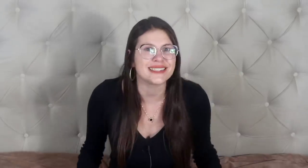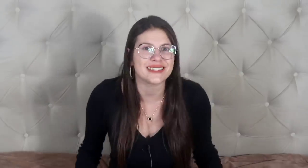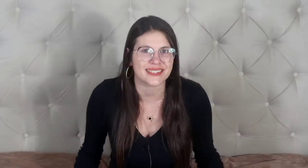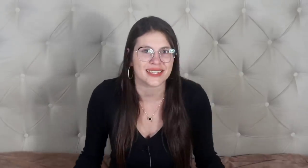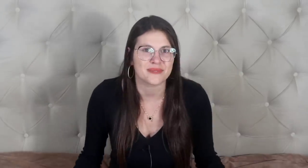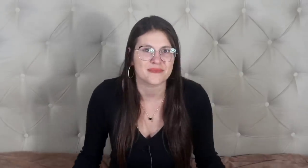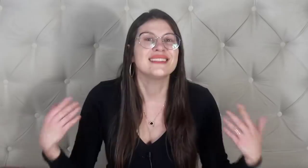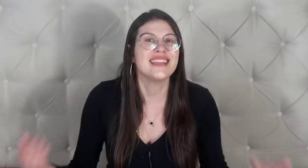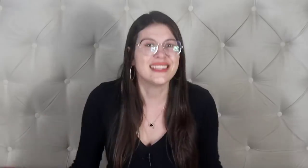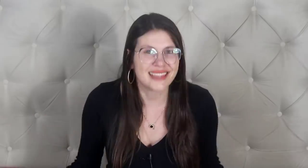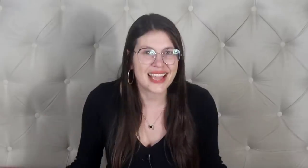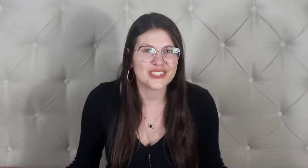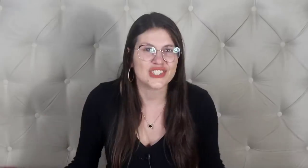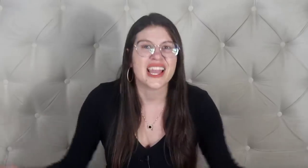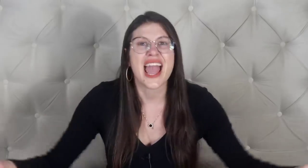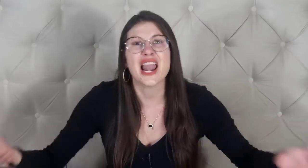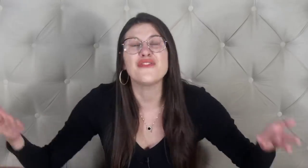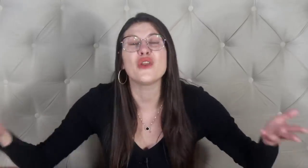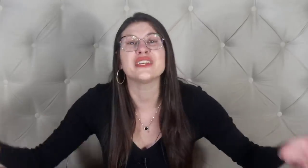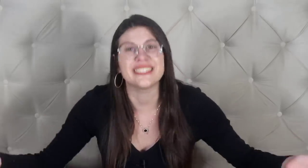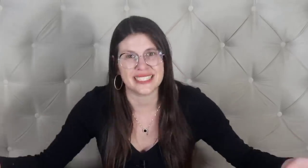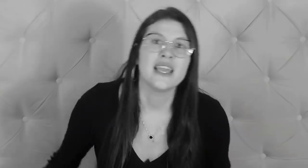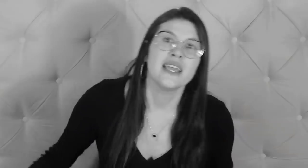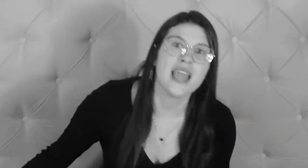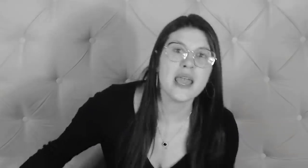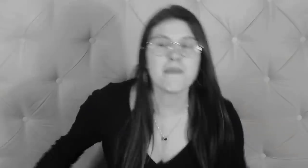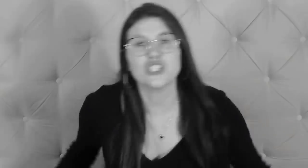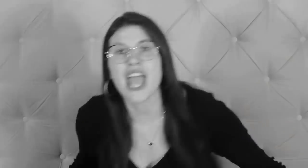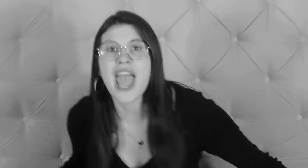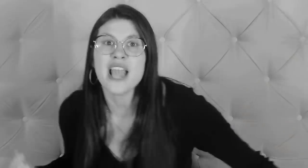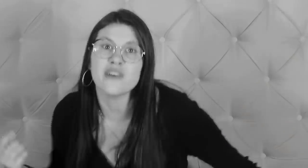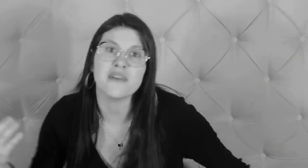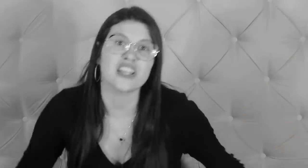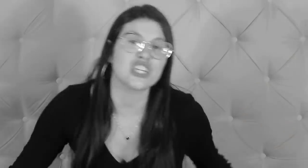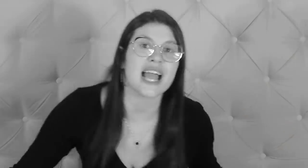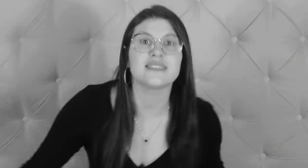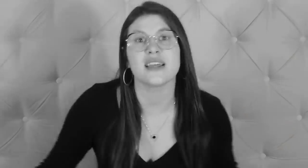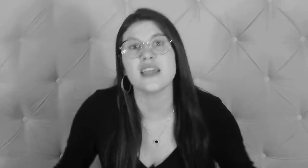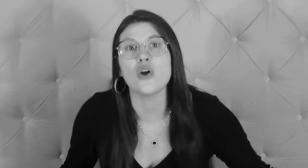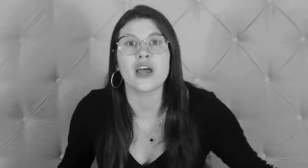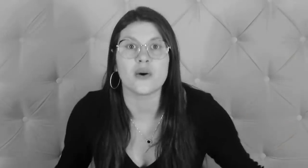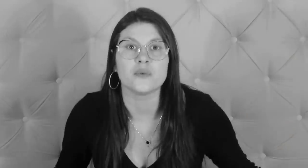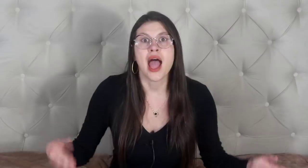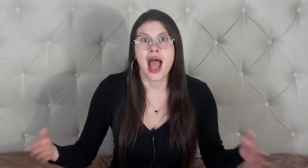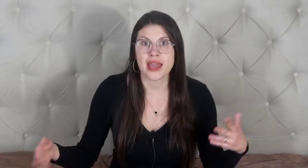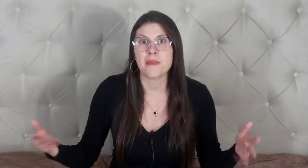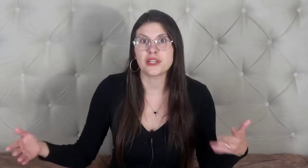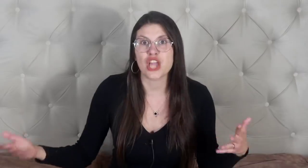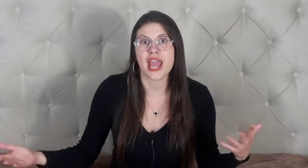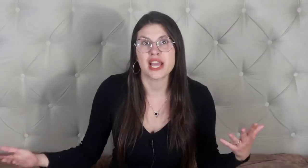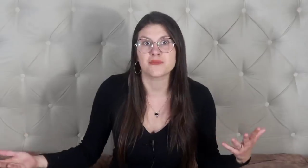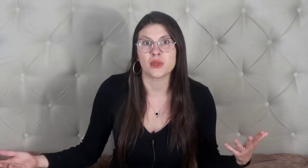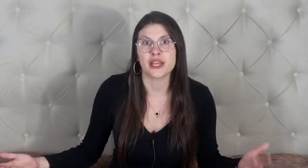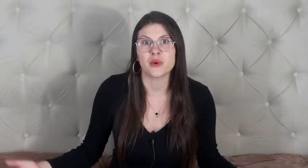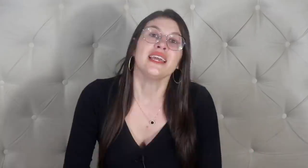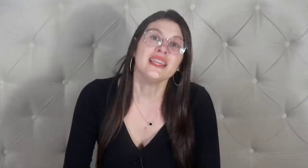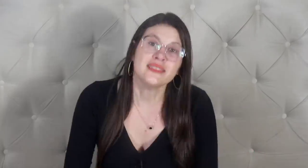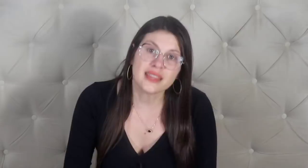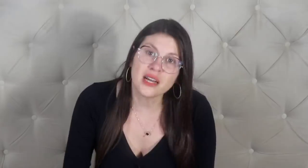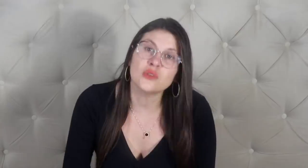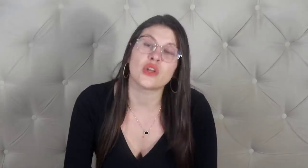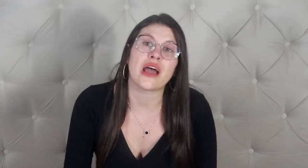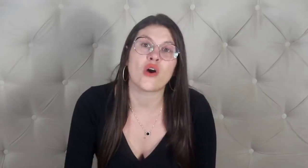presidente da Precisa. Você entende? Ela falou assim: e aí, PGR, vamos investigar isso aí ou não? Aí a PGR